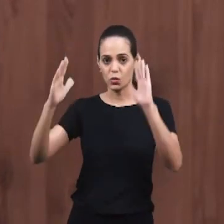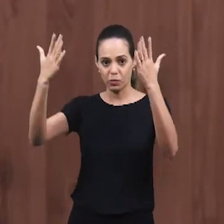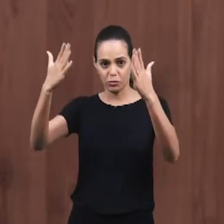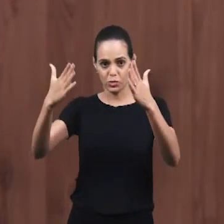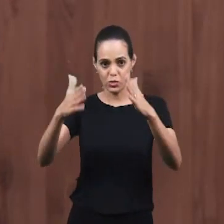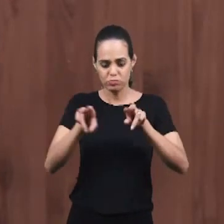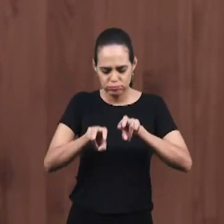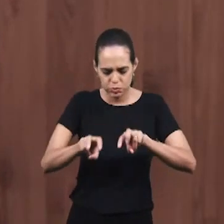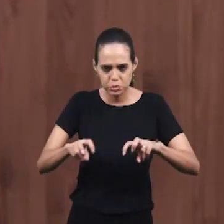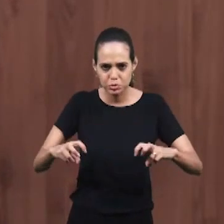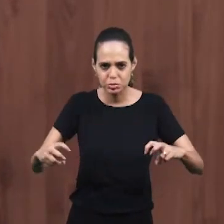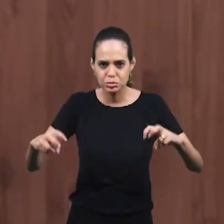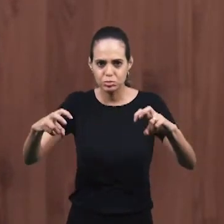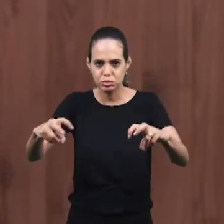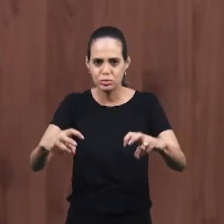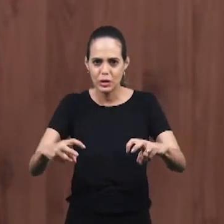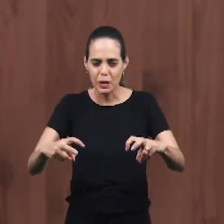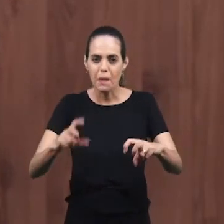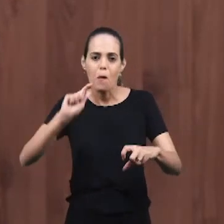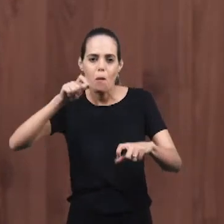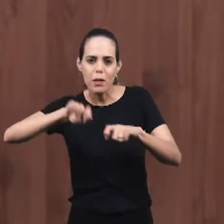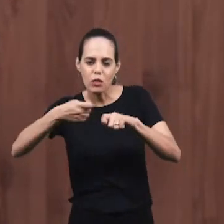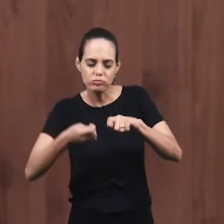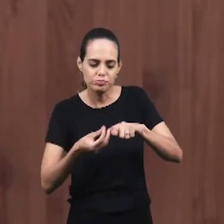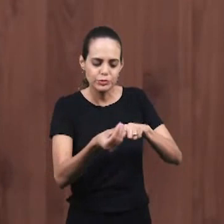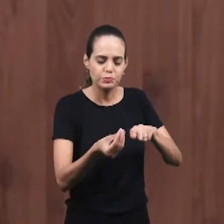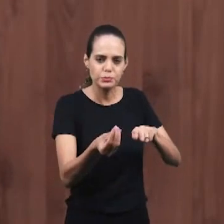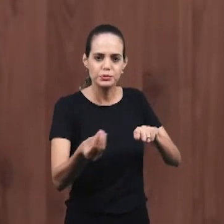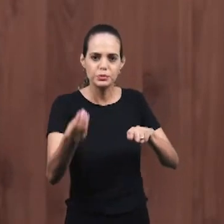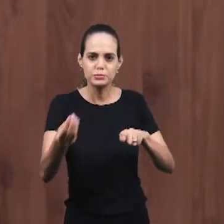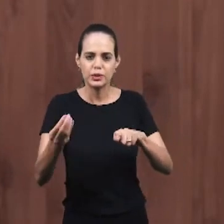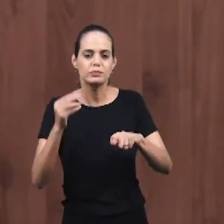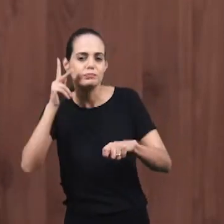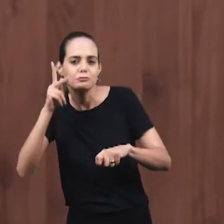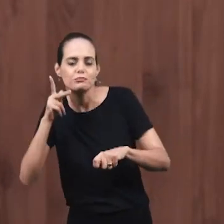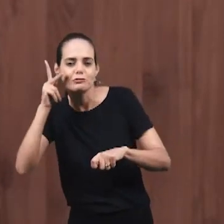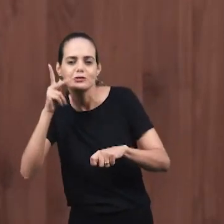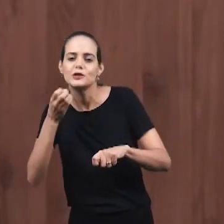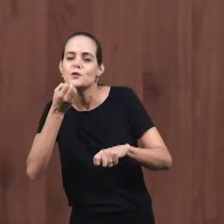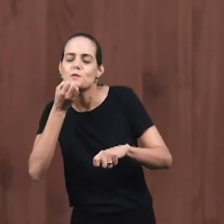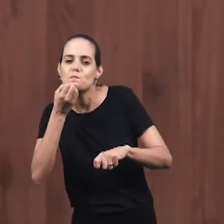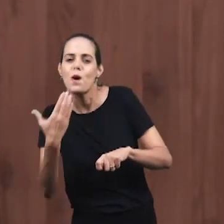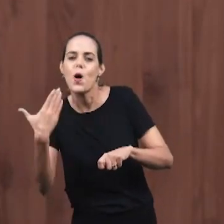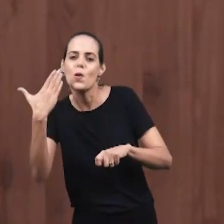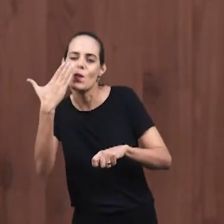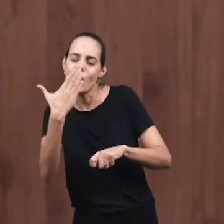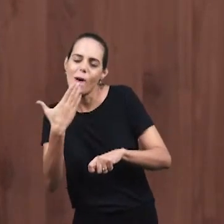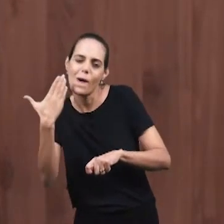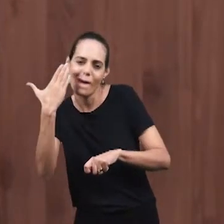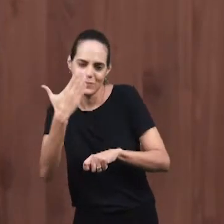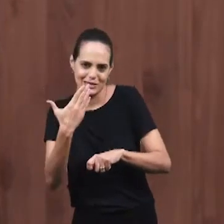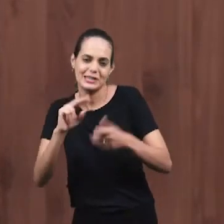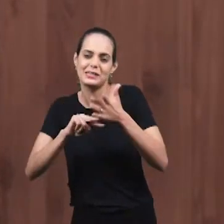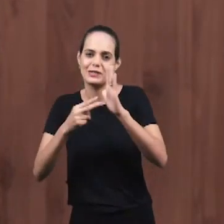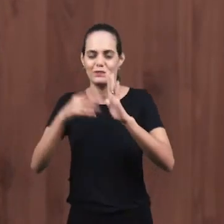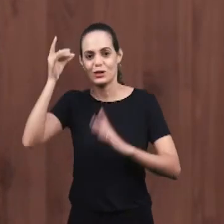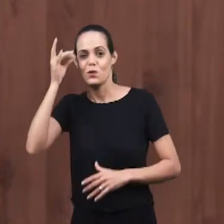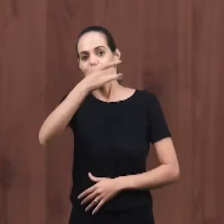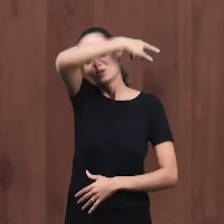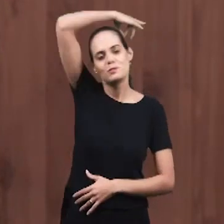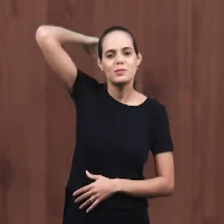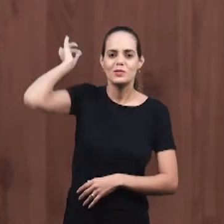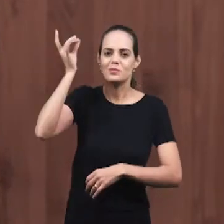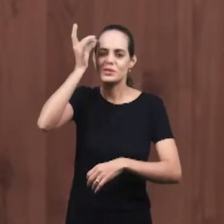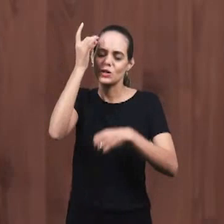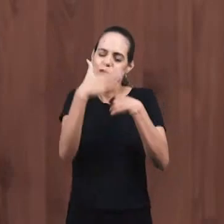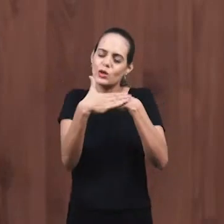Jesus fez da Páscoa, Ele distribuiu o pão e distribuiu o vinho. A doçura do vinho é a doçura do Espírito Santo para o conforto